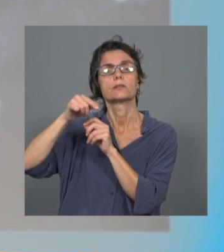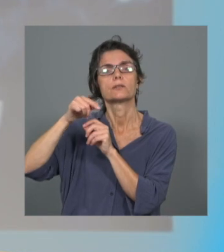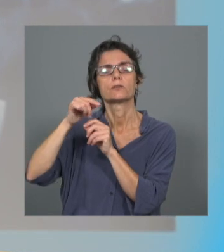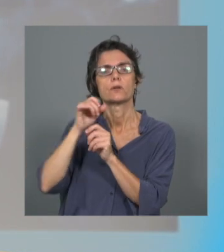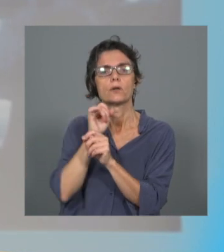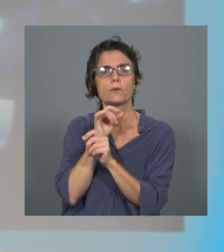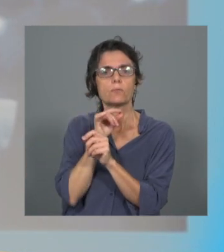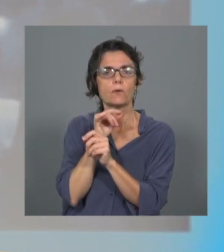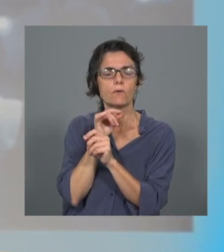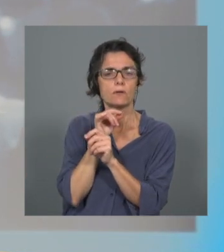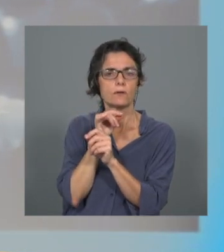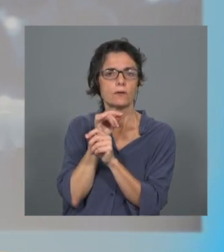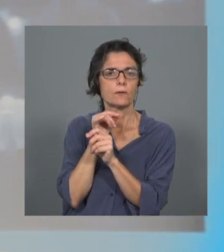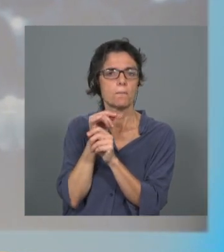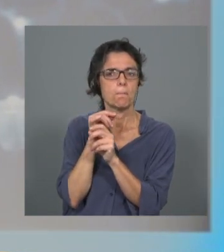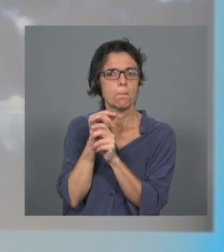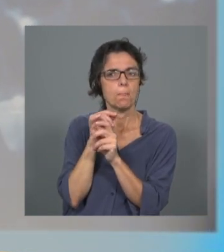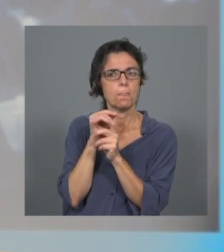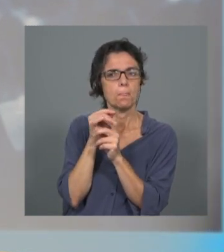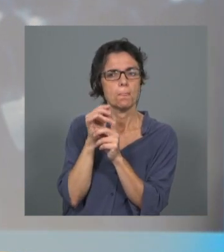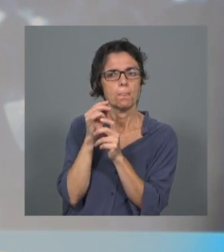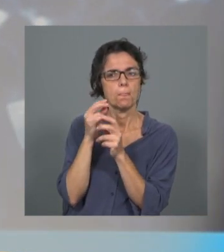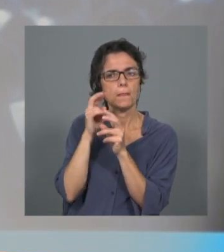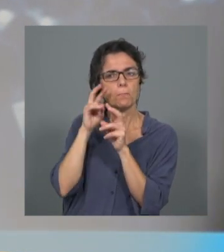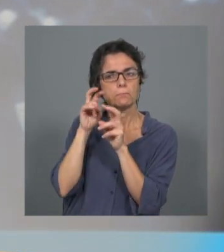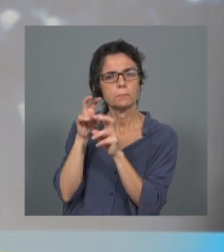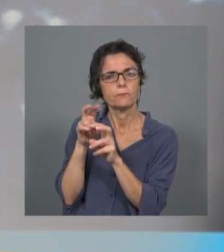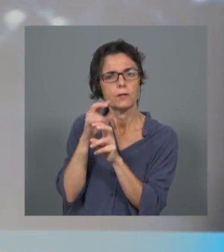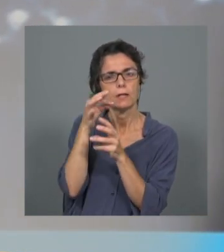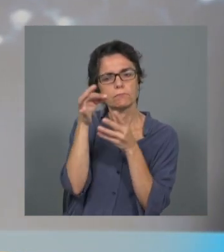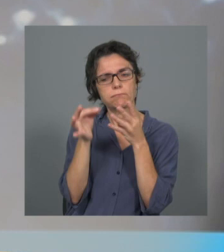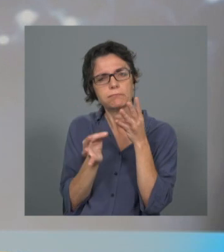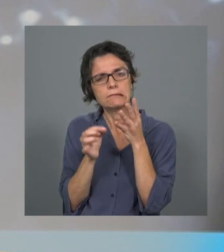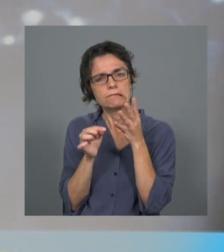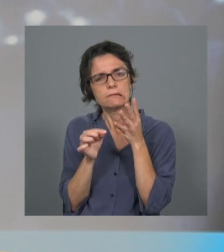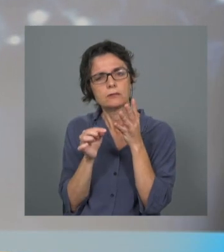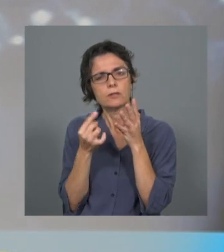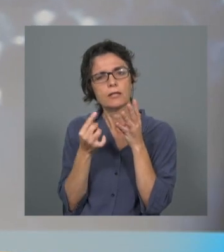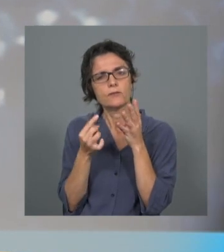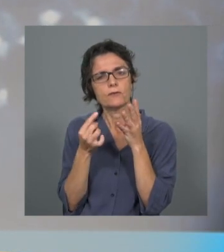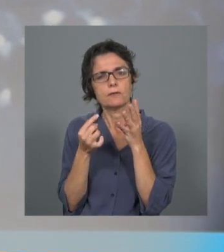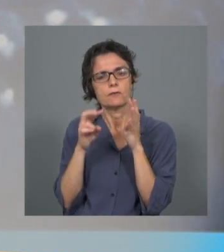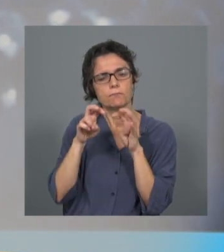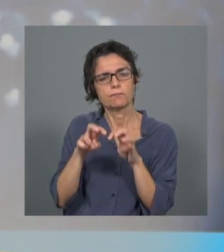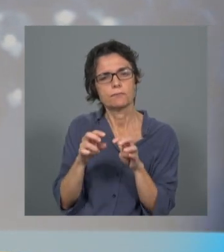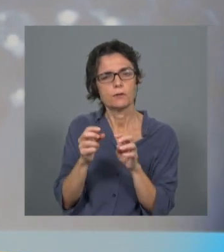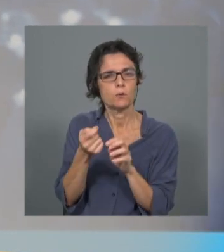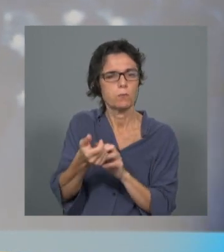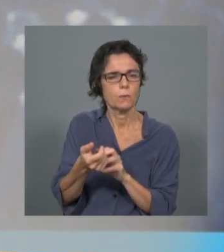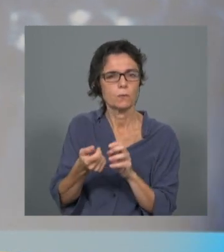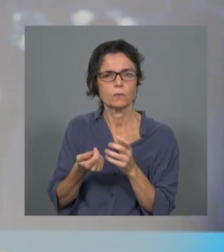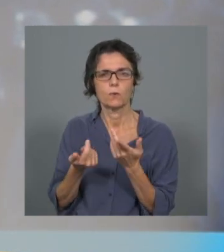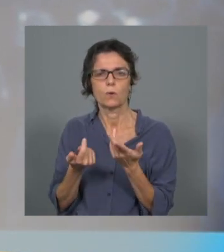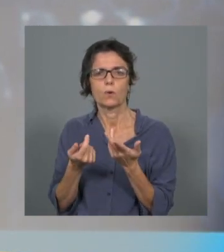colocar também a sua análise em particularidades que às vezes não são tão exploradas ou tão dadas a conhecer,